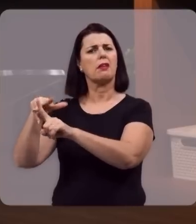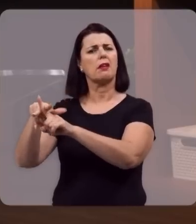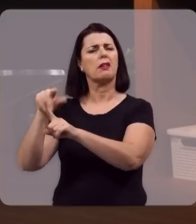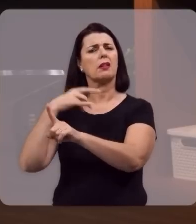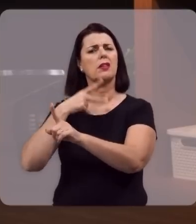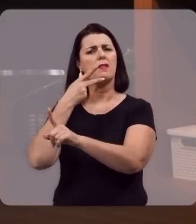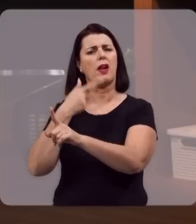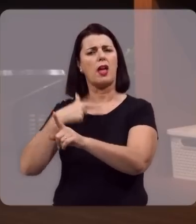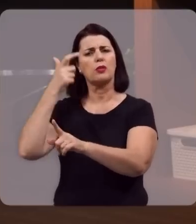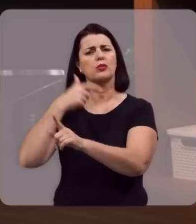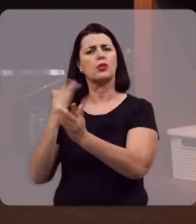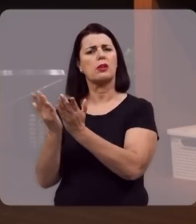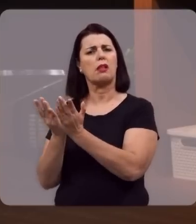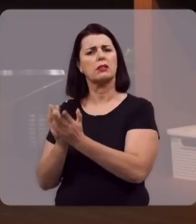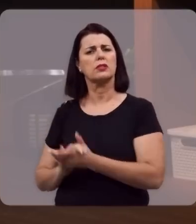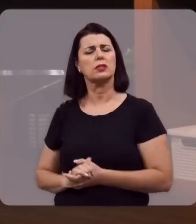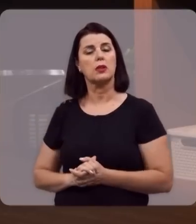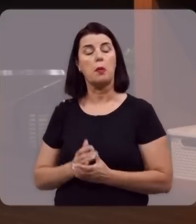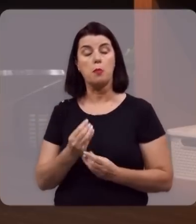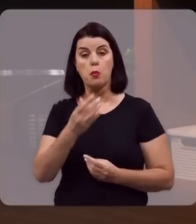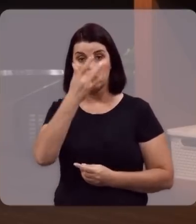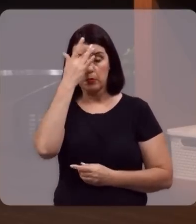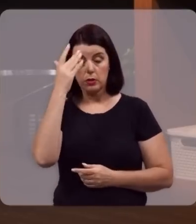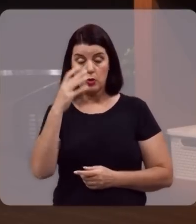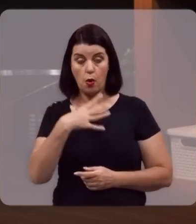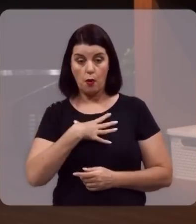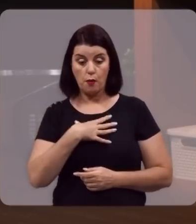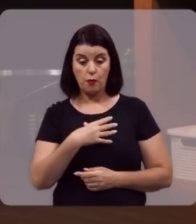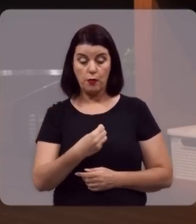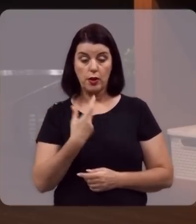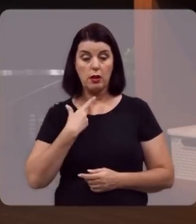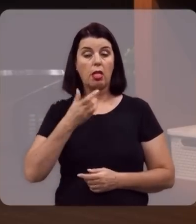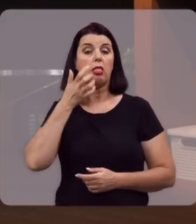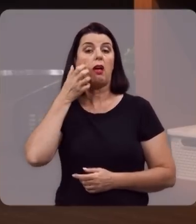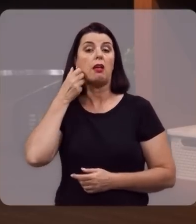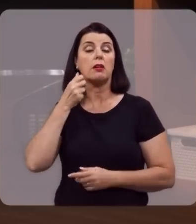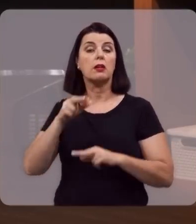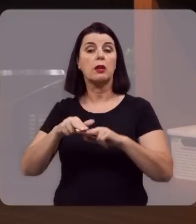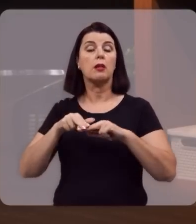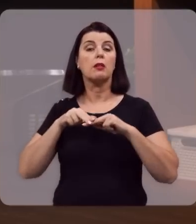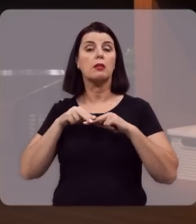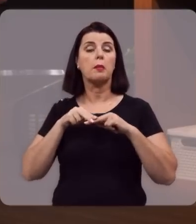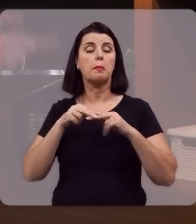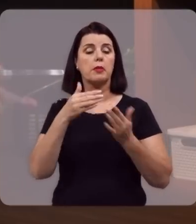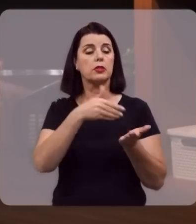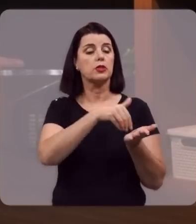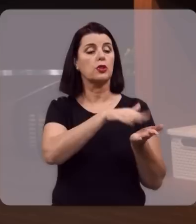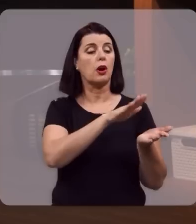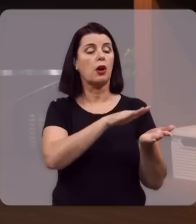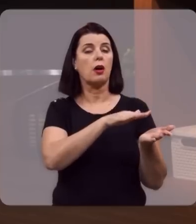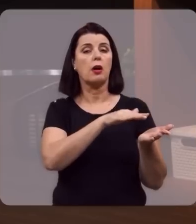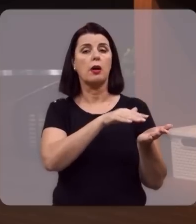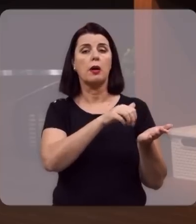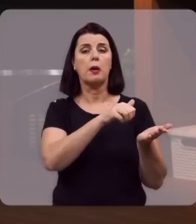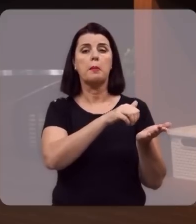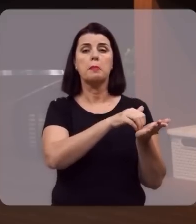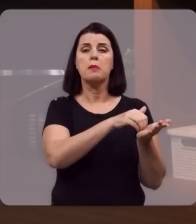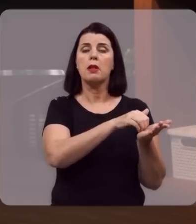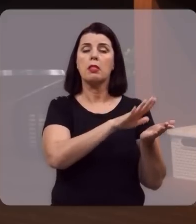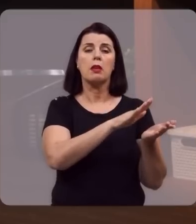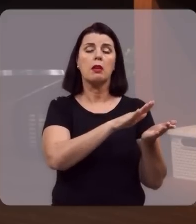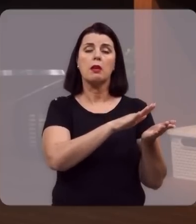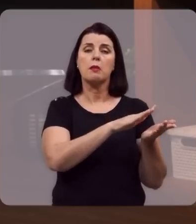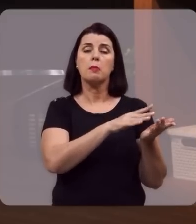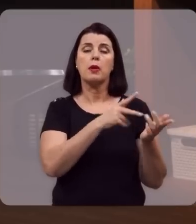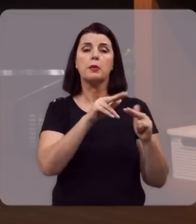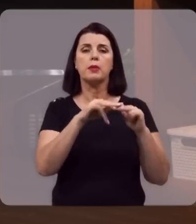você se declarar um cristão. Muitos filhos são deserdados por seus pais ou até assassinados por eles, se declaram